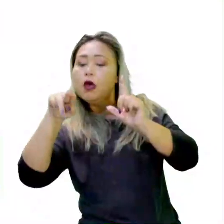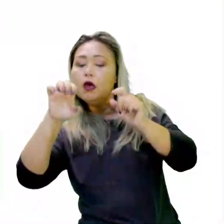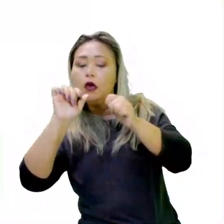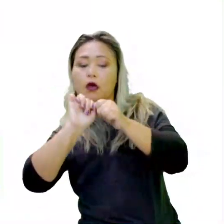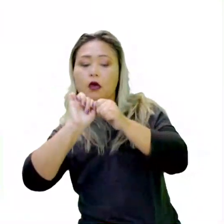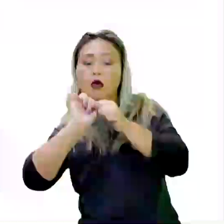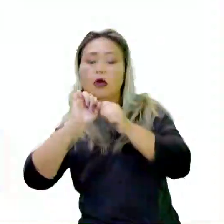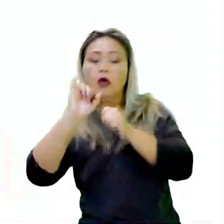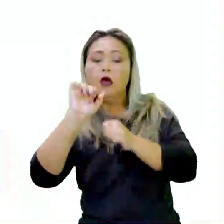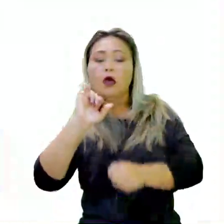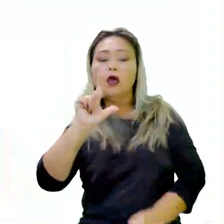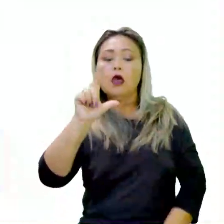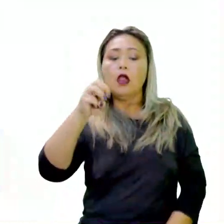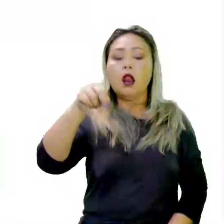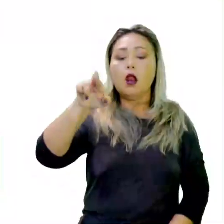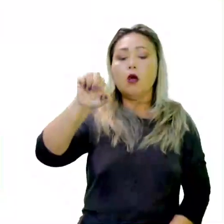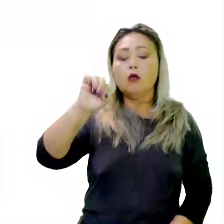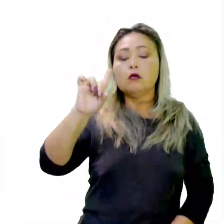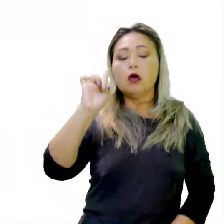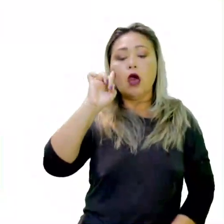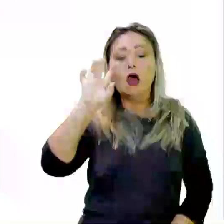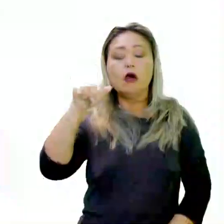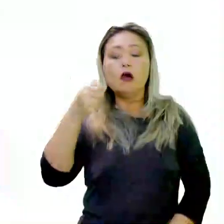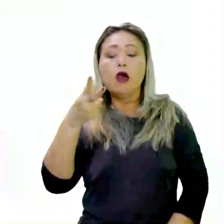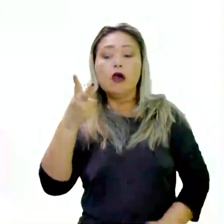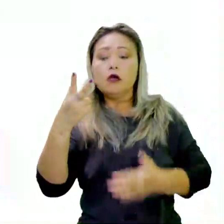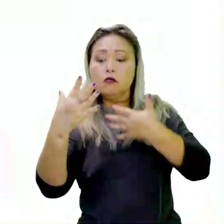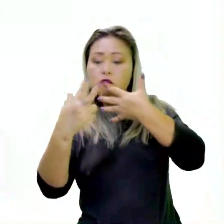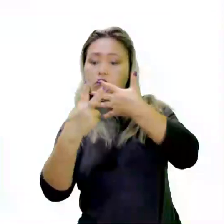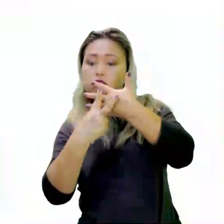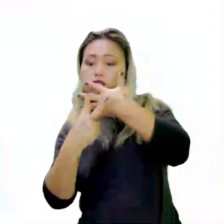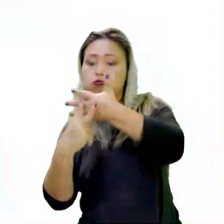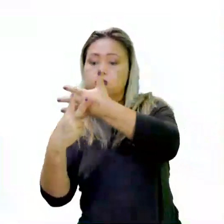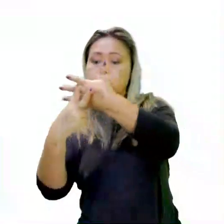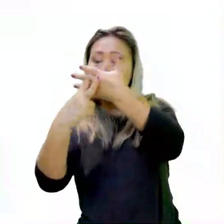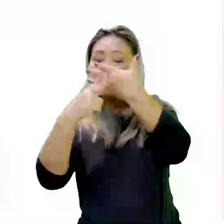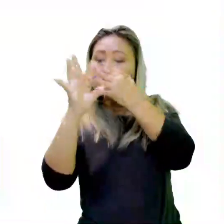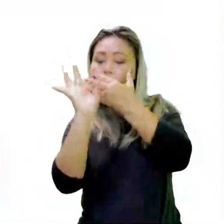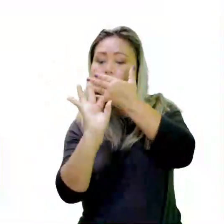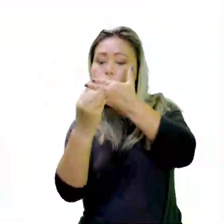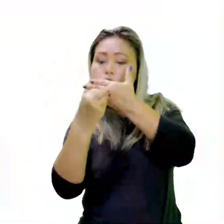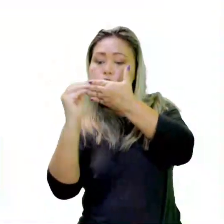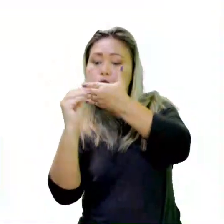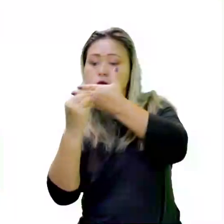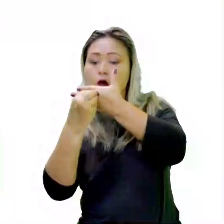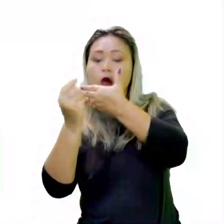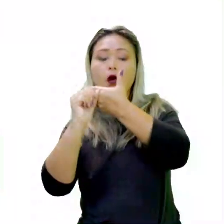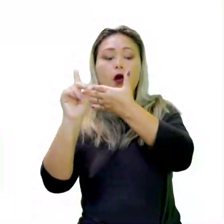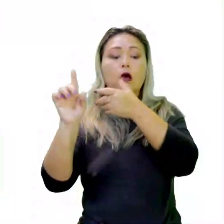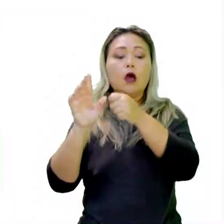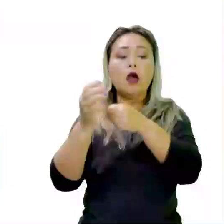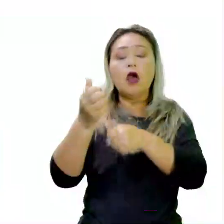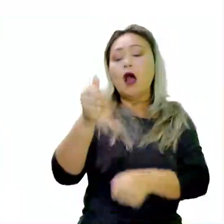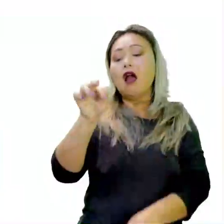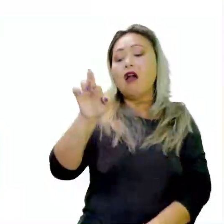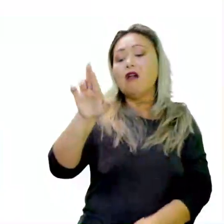de manuscrito e os vitrais. No caso dos afrescos, era como